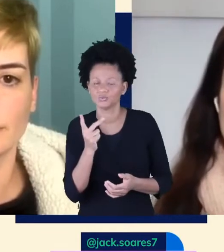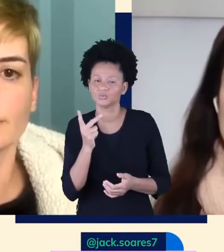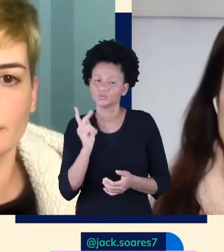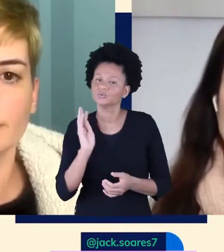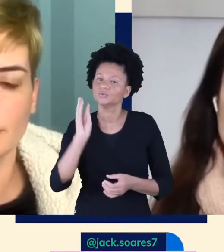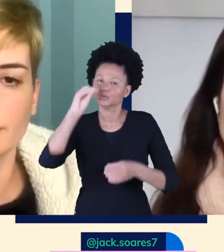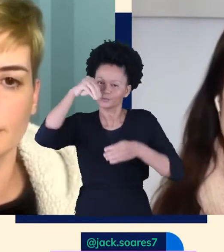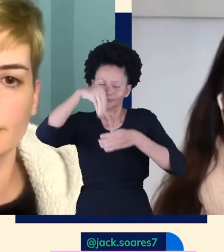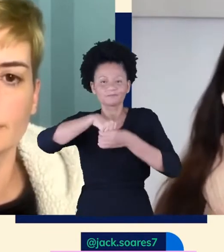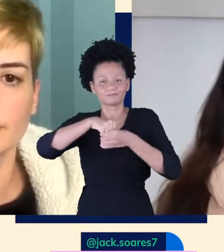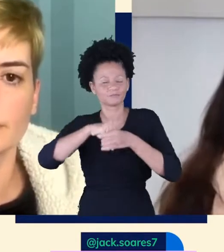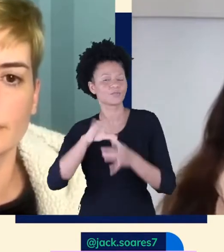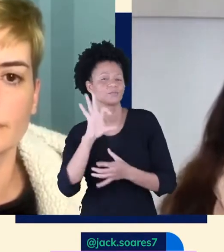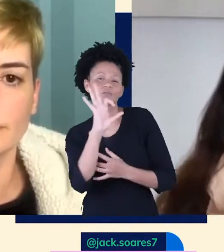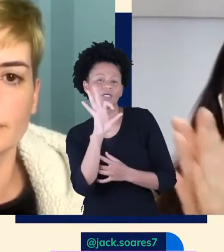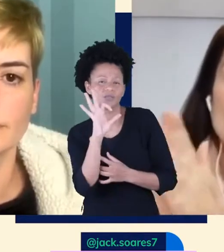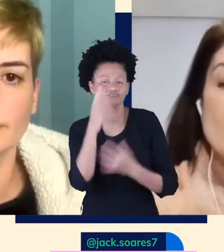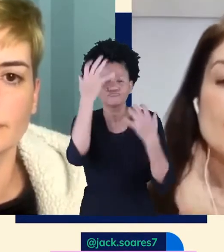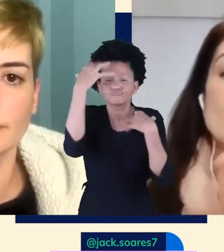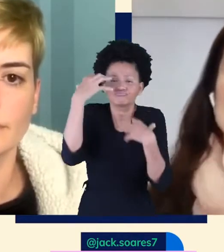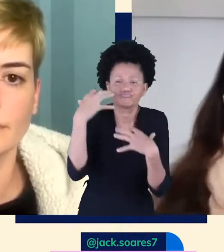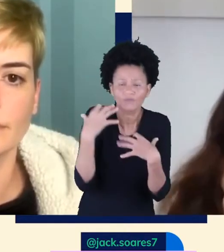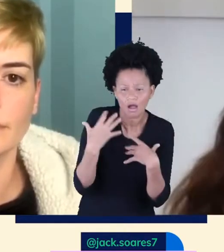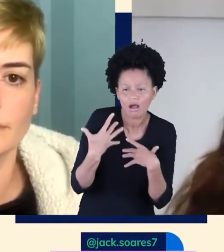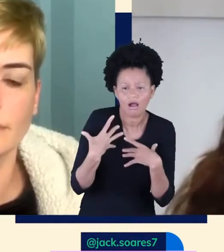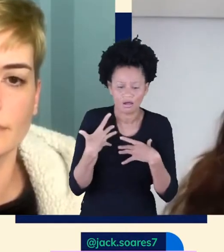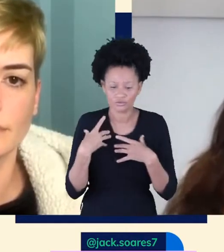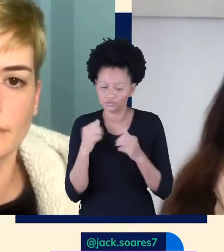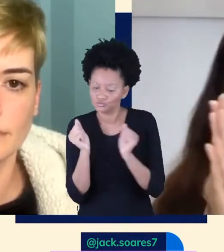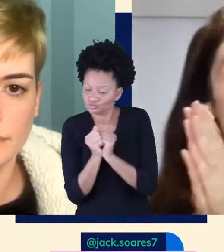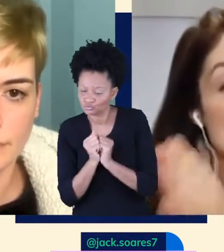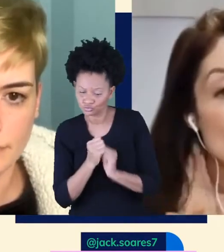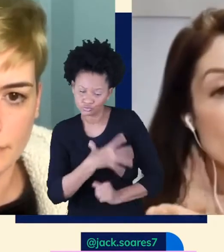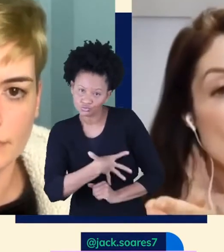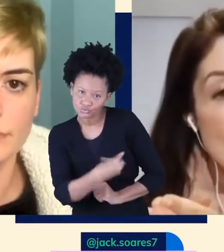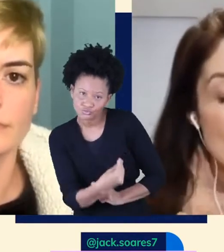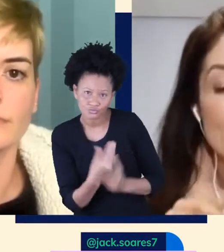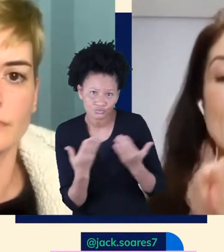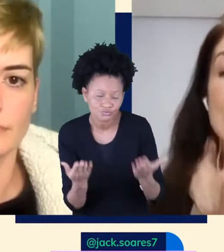pelado com a criança. Qual vai ser a diferença entre o que é saudável